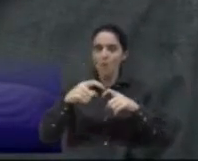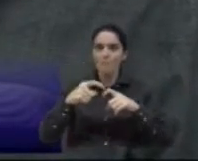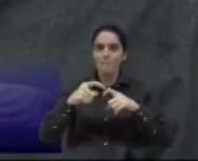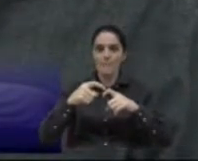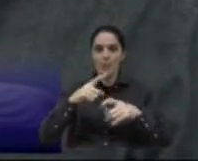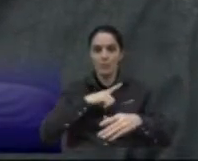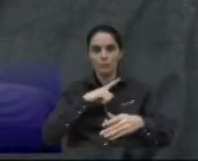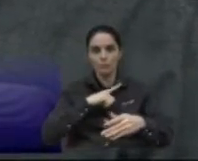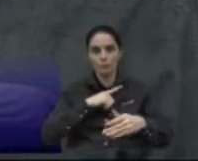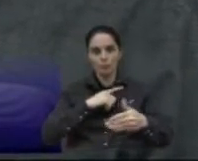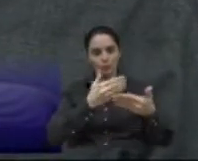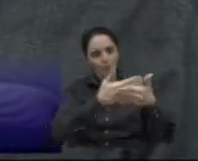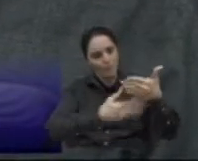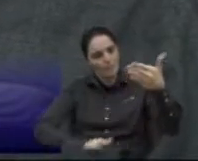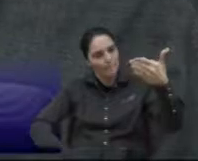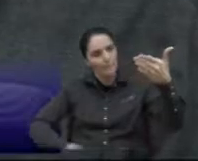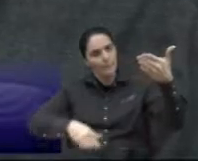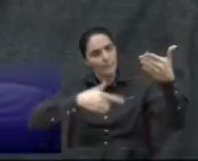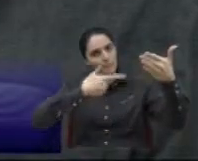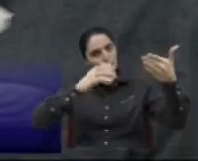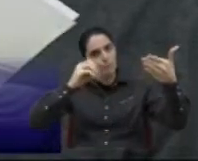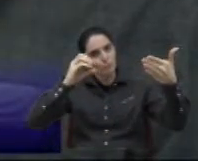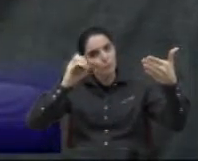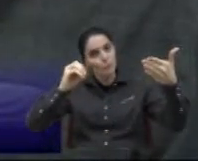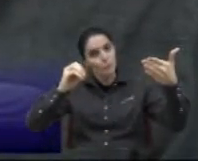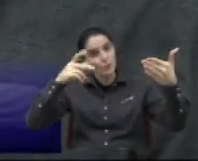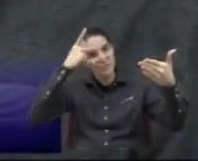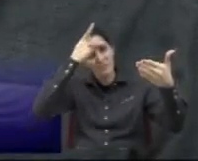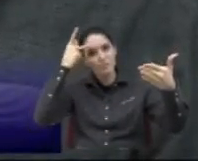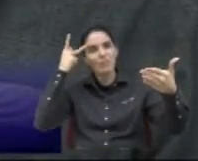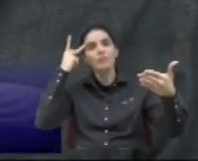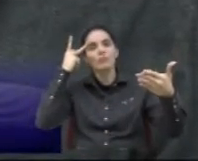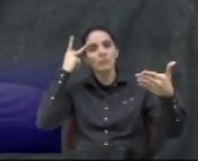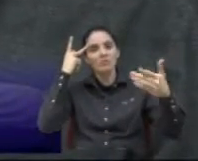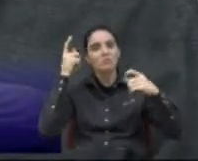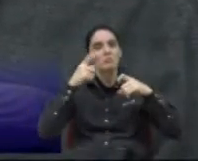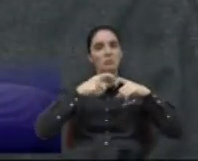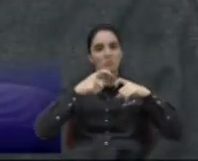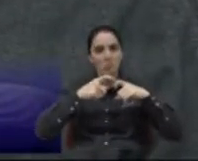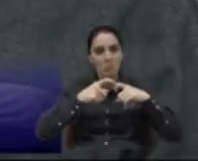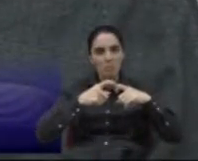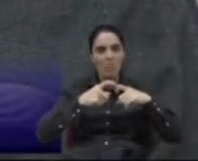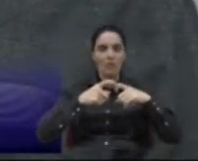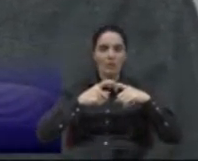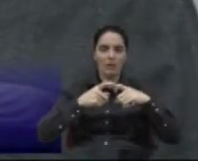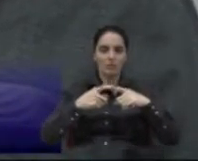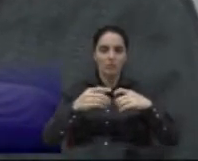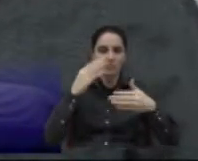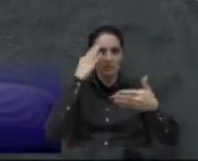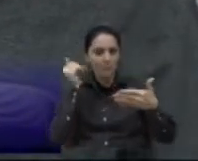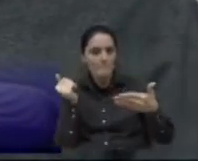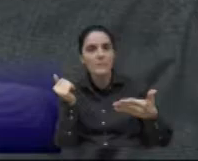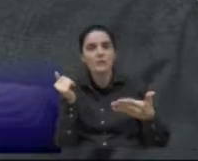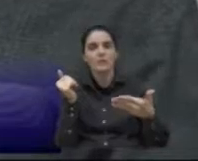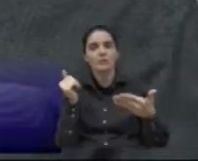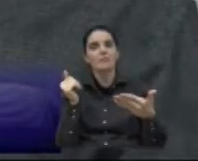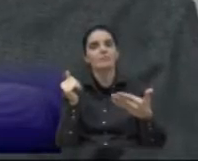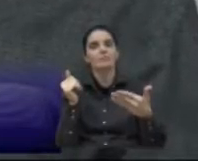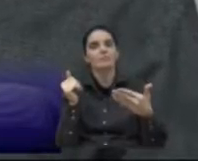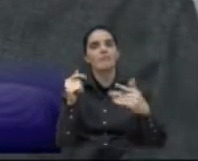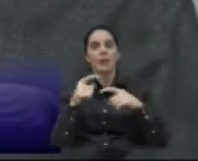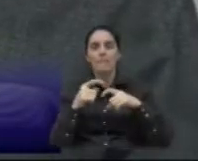dos 200 pessoas que ele atendia. Então, todo mundo era atendido, o médico atendia 200 e poucas pessoas. Então, era médico de quarteirão. Ele